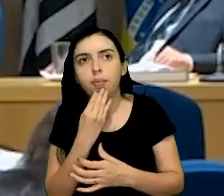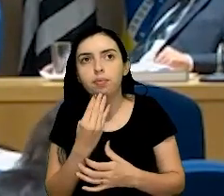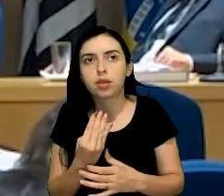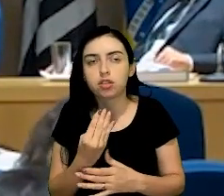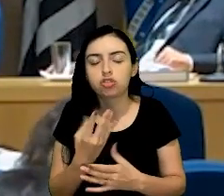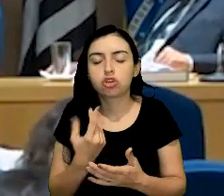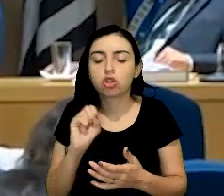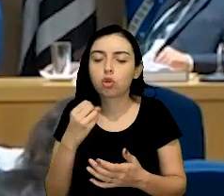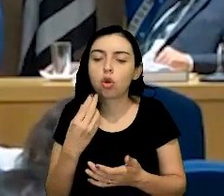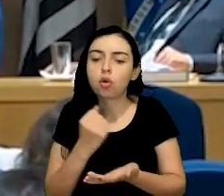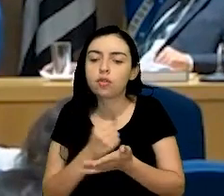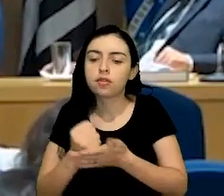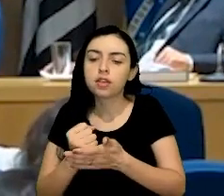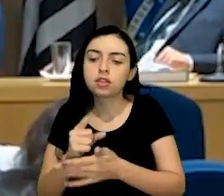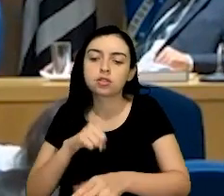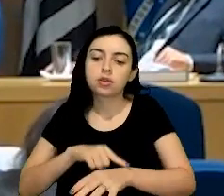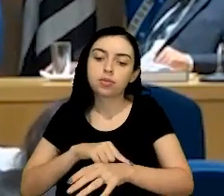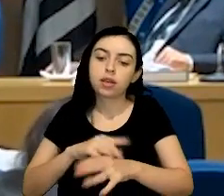de residência,